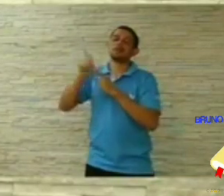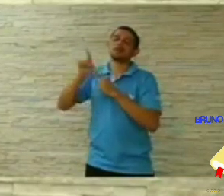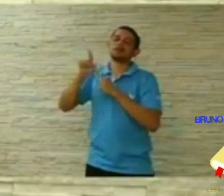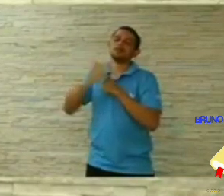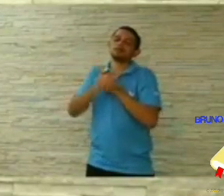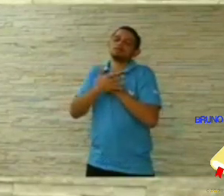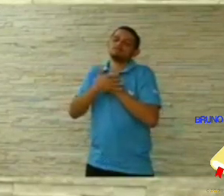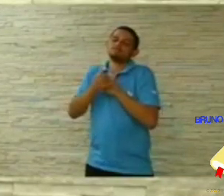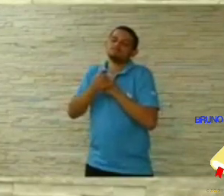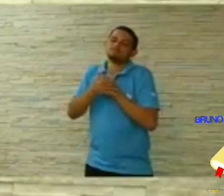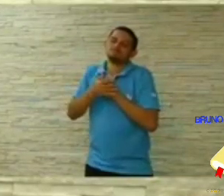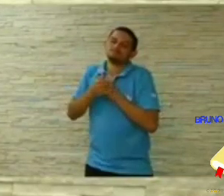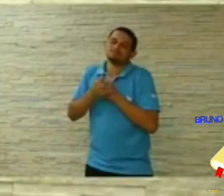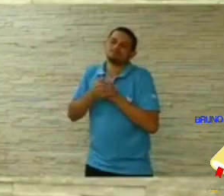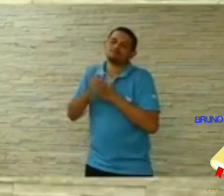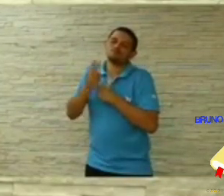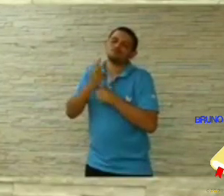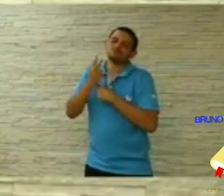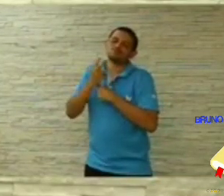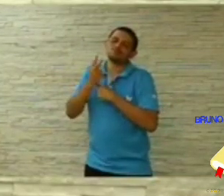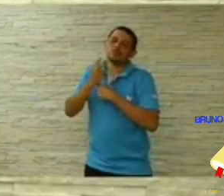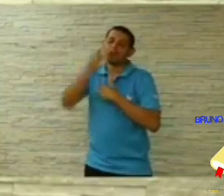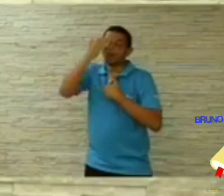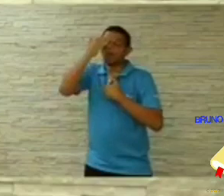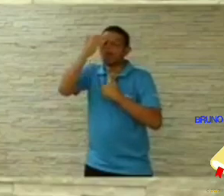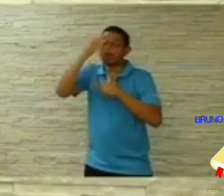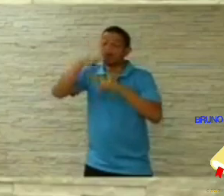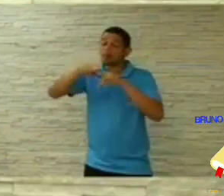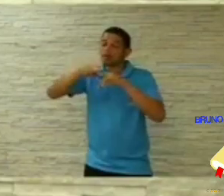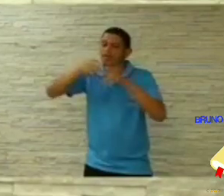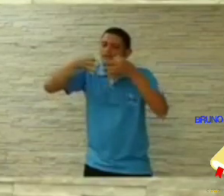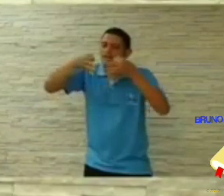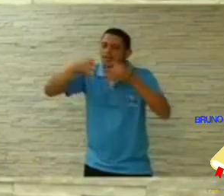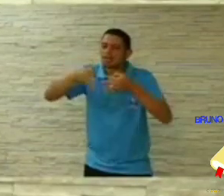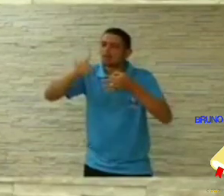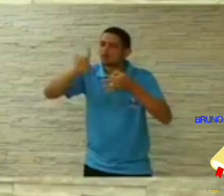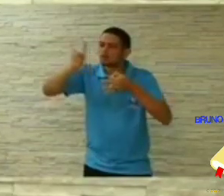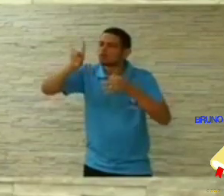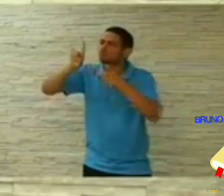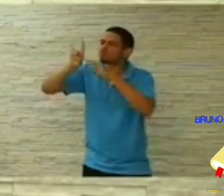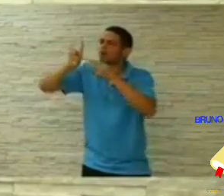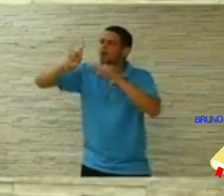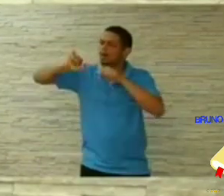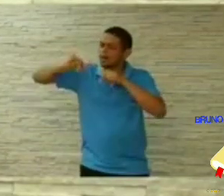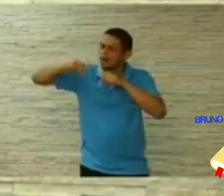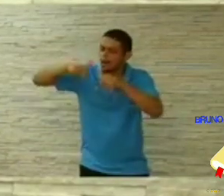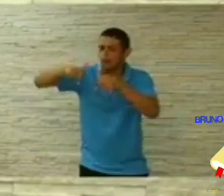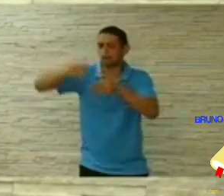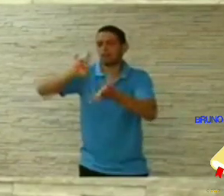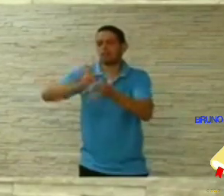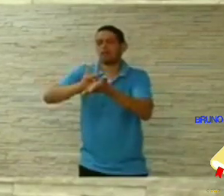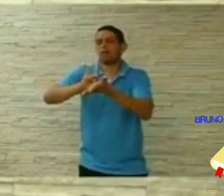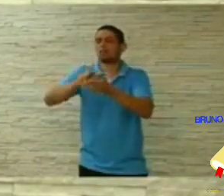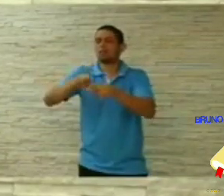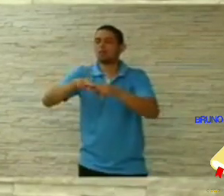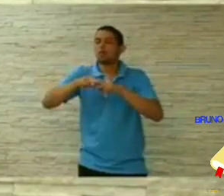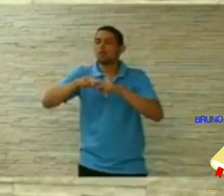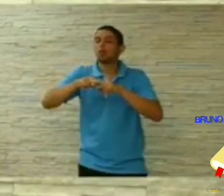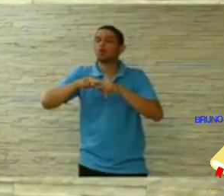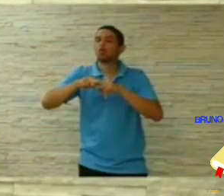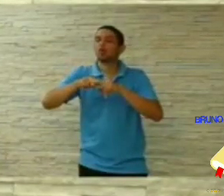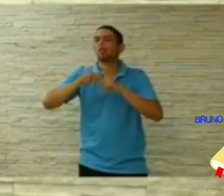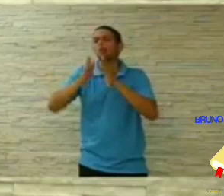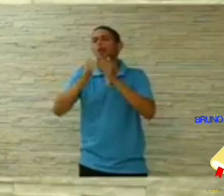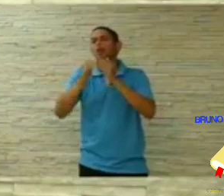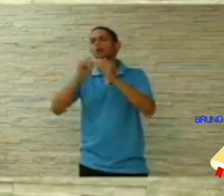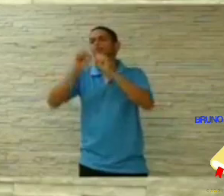Obrigado também pela certeza que o Senhor nos dá, que o Senhor é um Deus que age. Por isso, pedimos que o Senhor venha abençoar